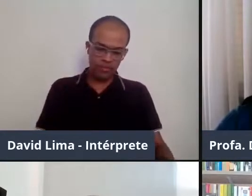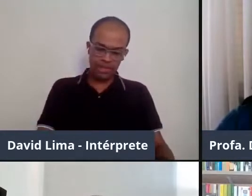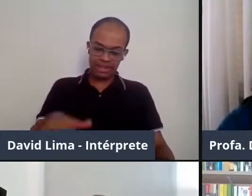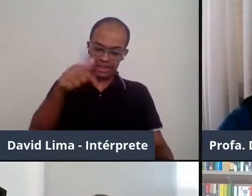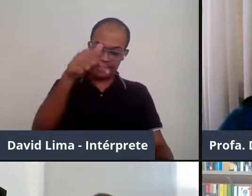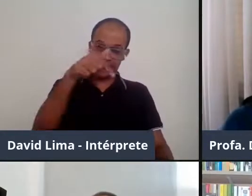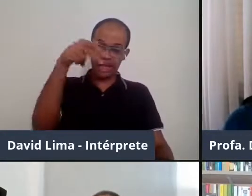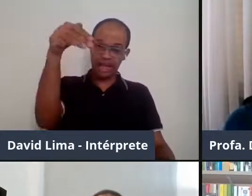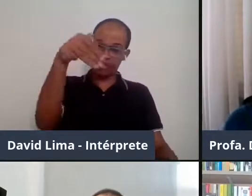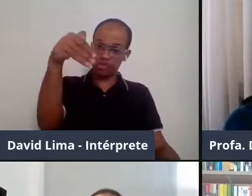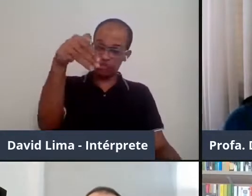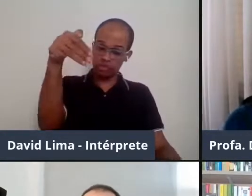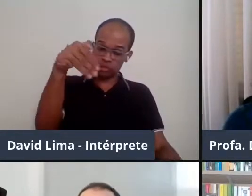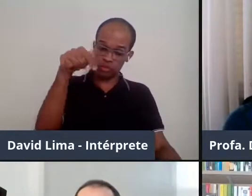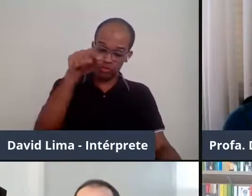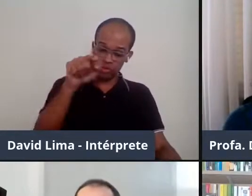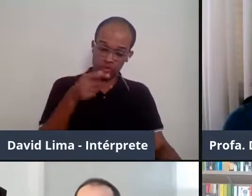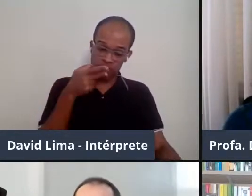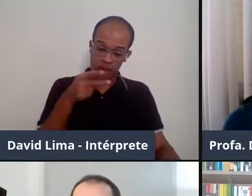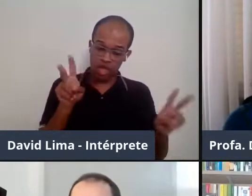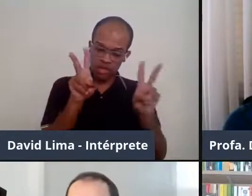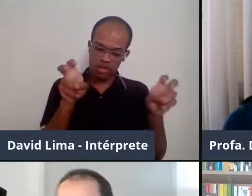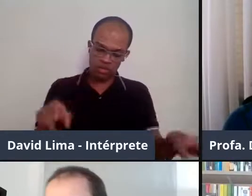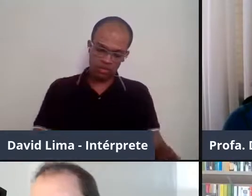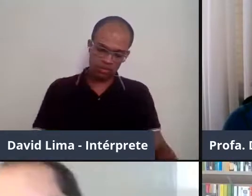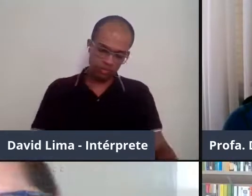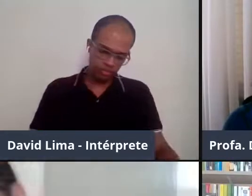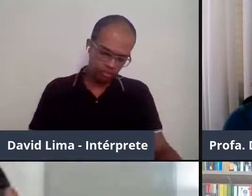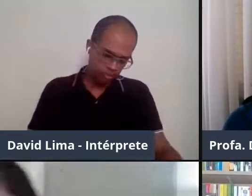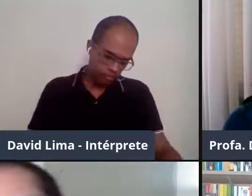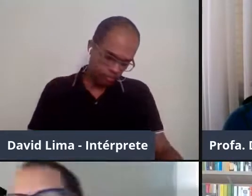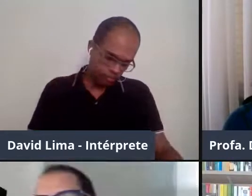para a sua primeira fala sobre o tema.